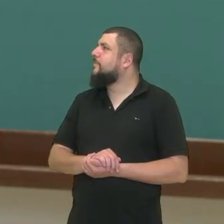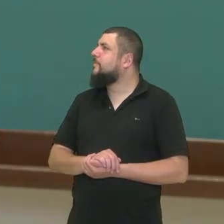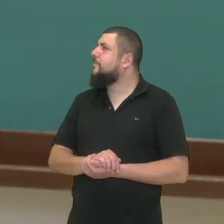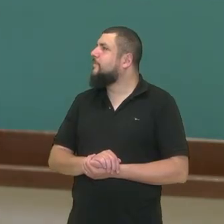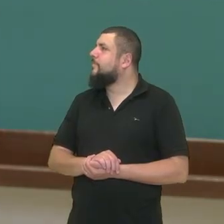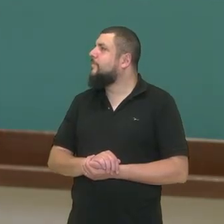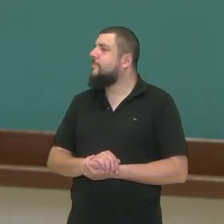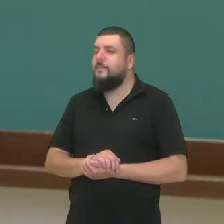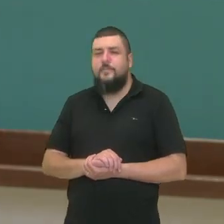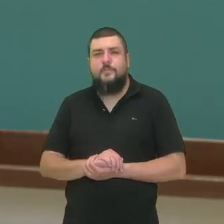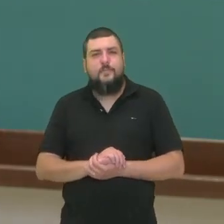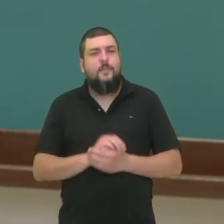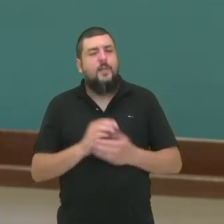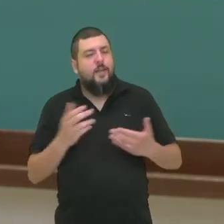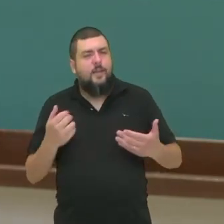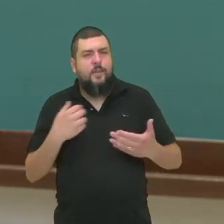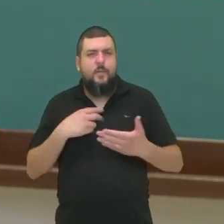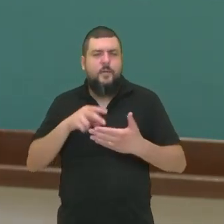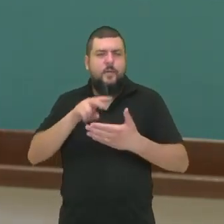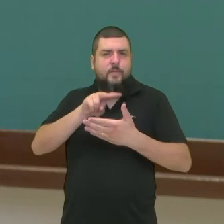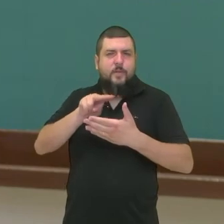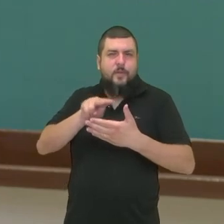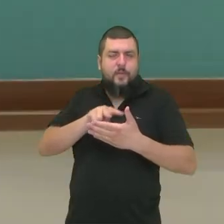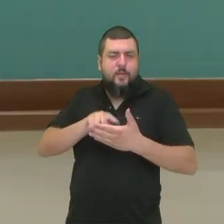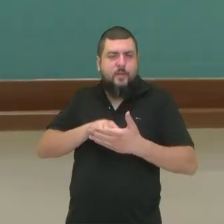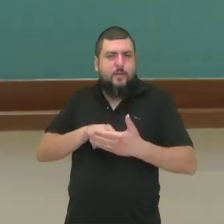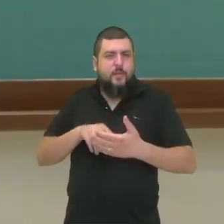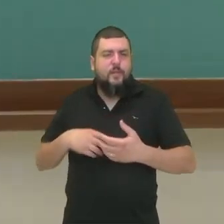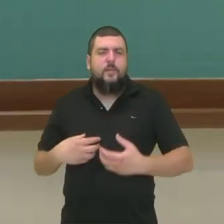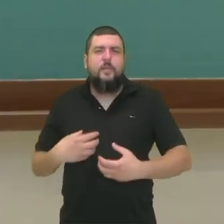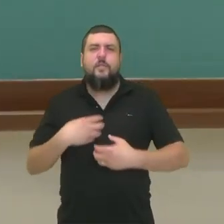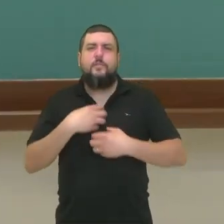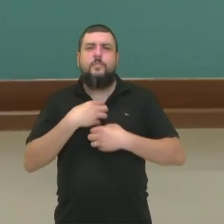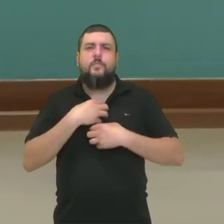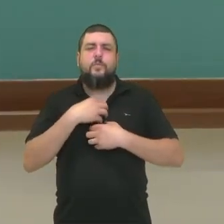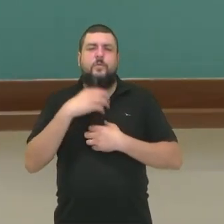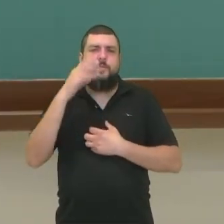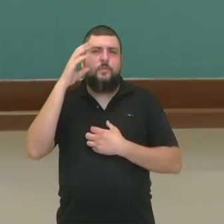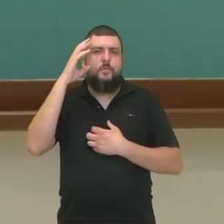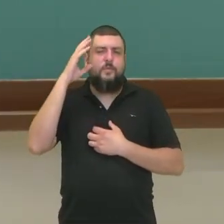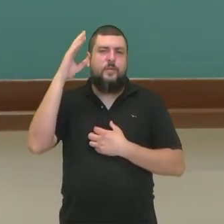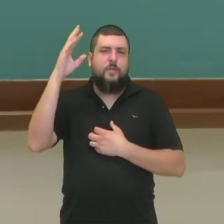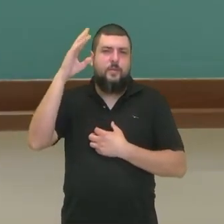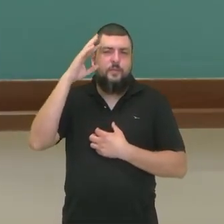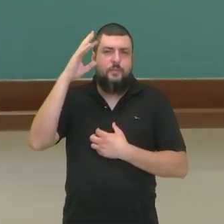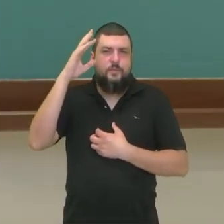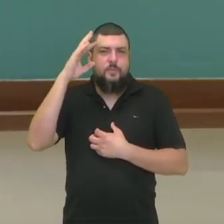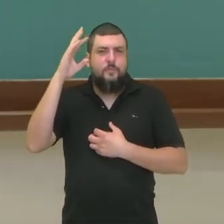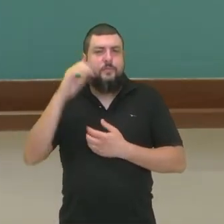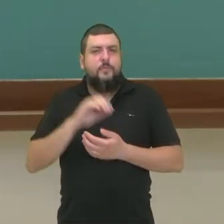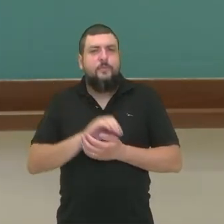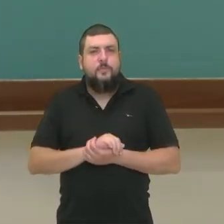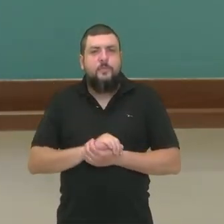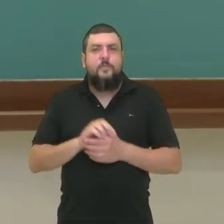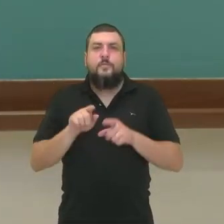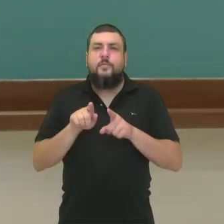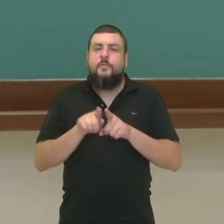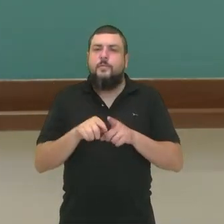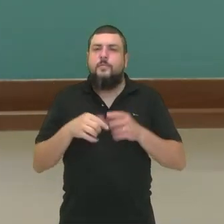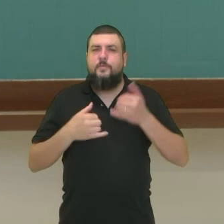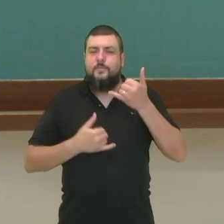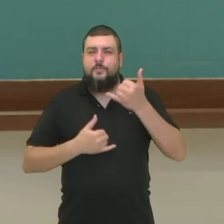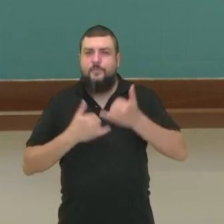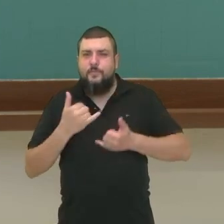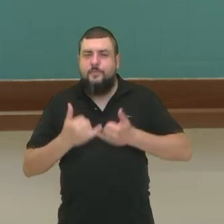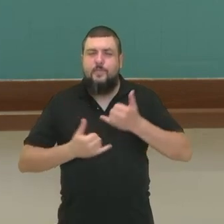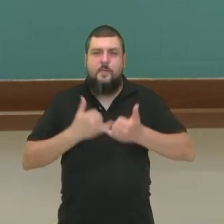só lendo aqui os versos, sem cantar a ciranda dele, a gente já fica imaginando, né, esse colorido da ciranda, esse brincar, essa música,